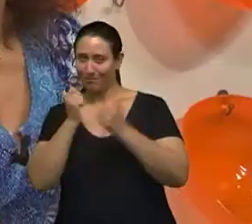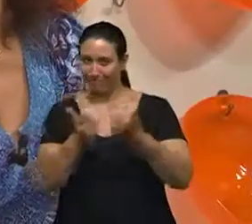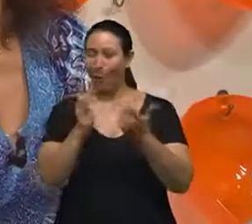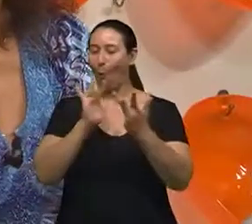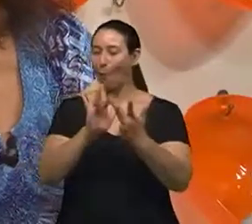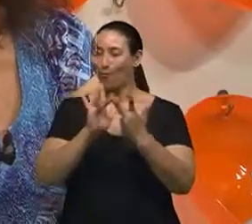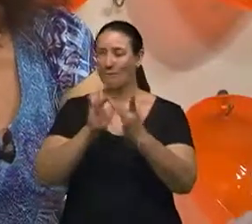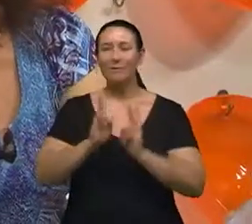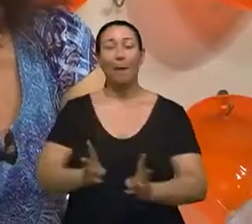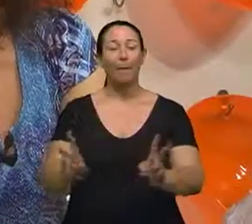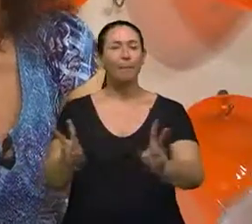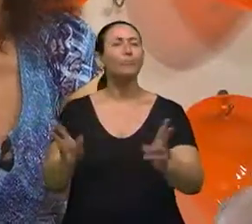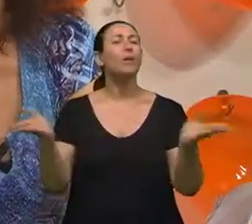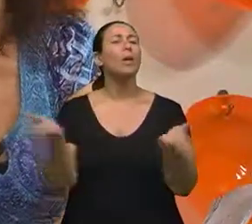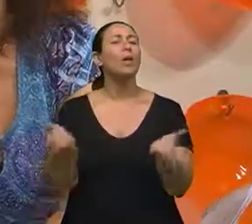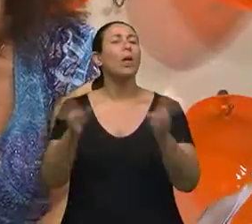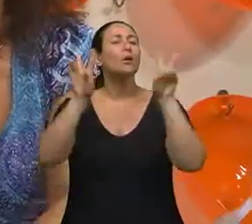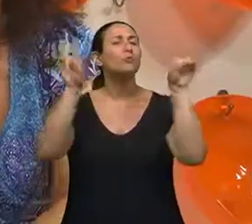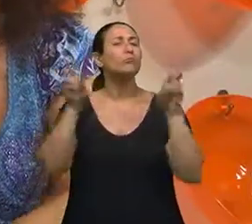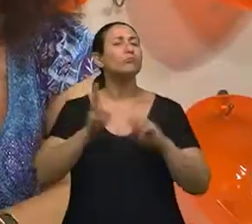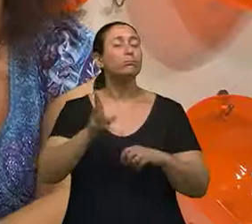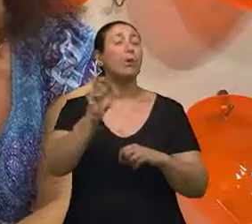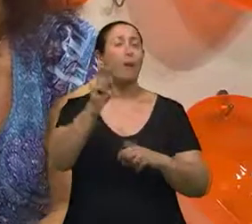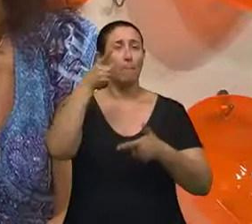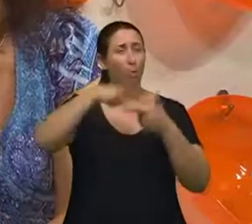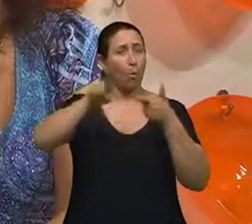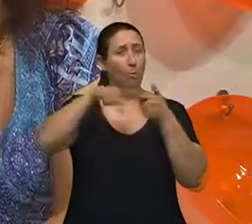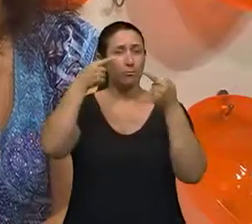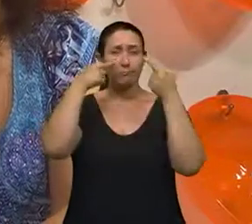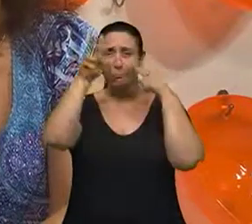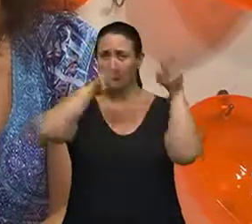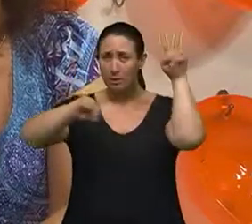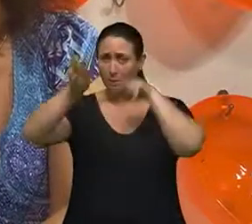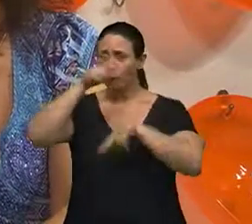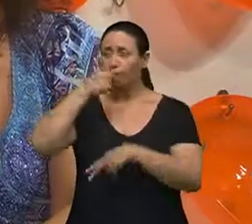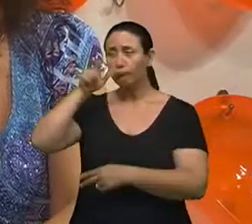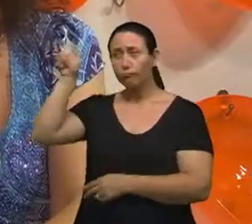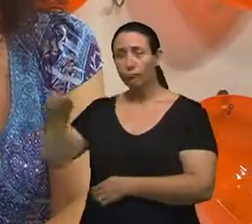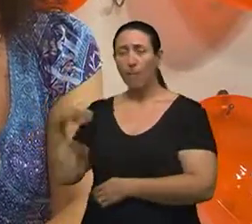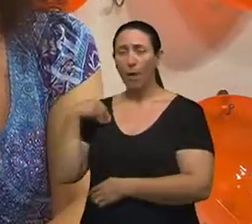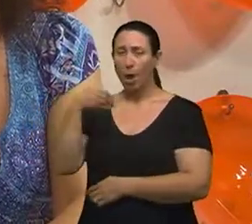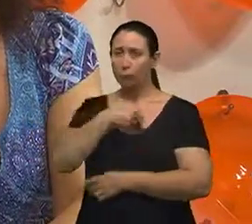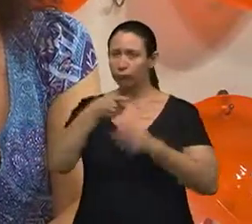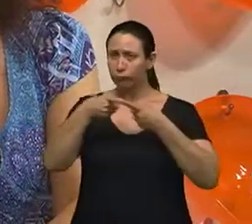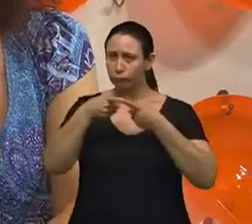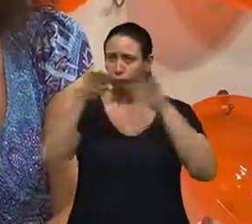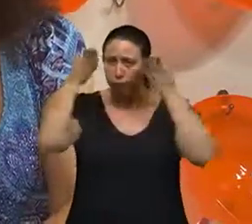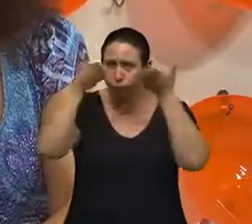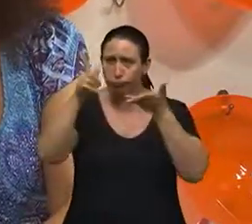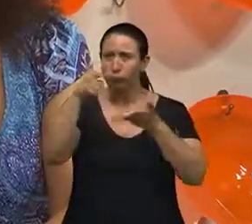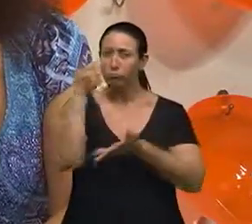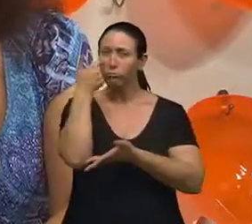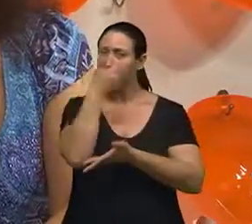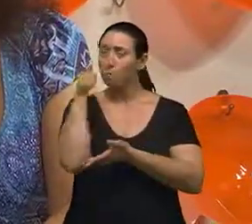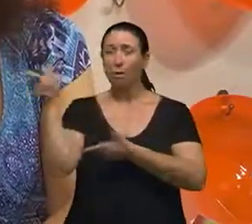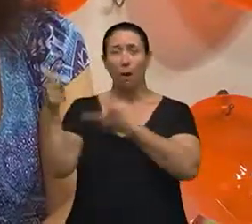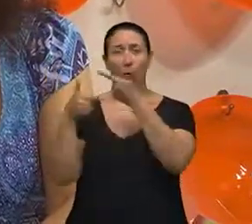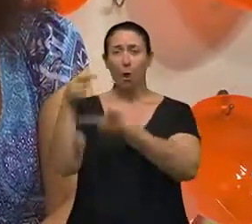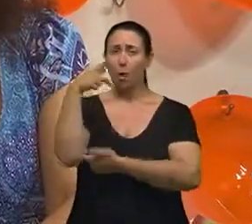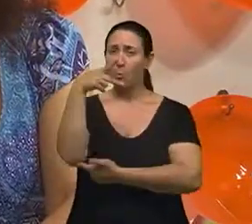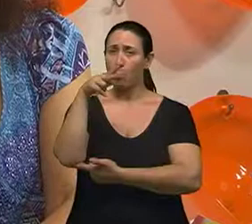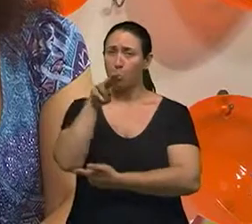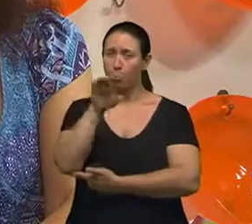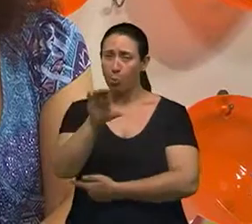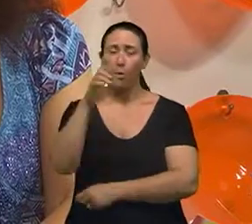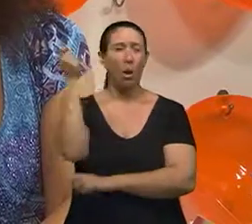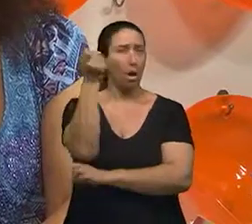né? Pois nós continuamos o nosso assunto sobre problemas de visão com o médico oftalmologista do Hospital São Lucas da PUC, a Pontifícia